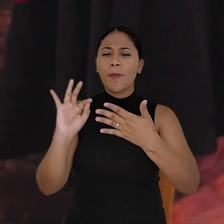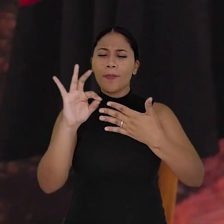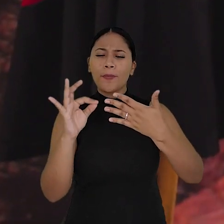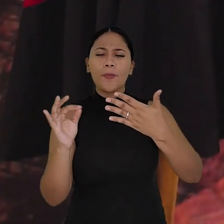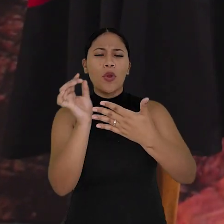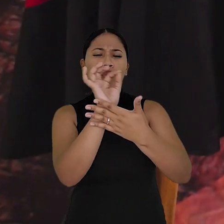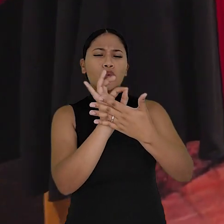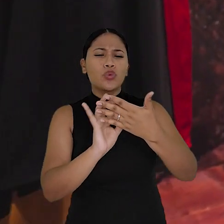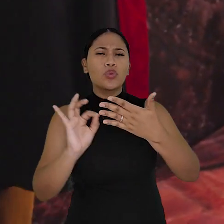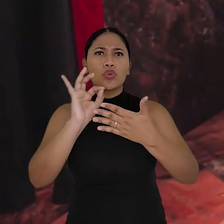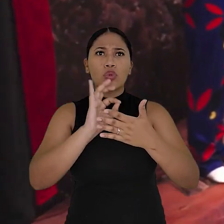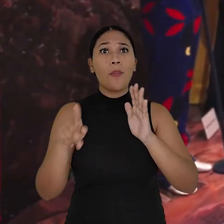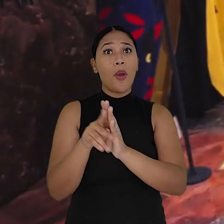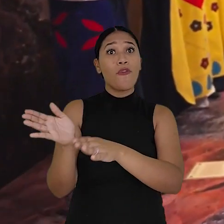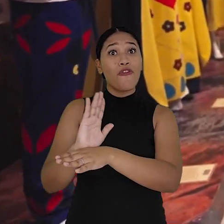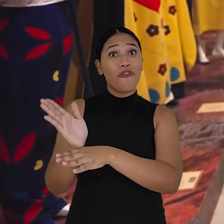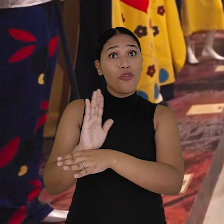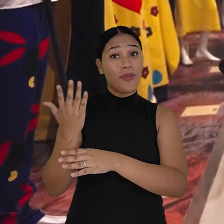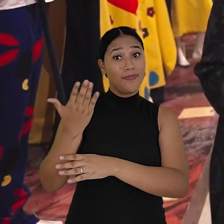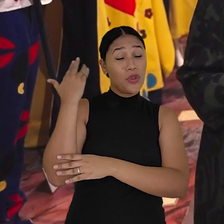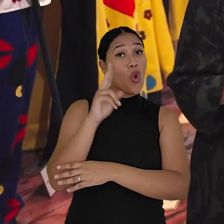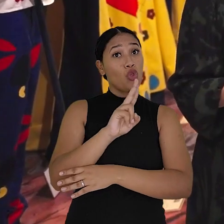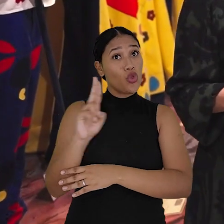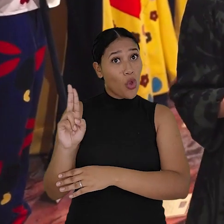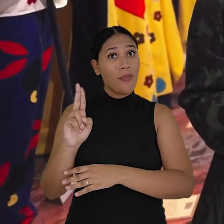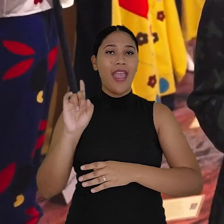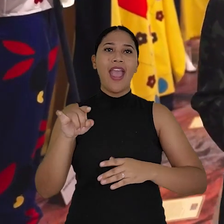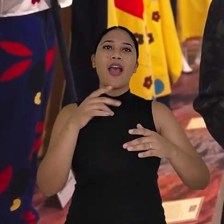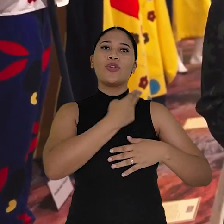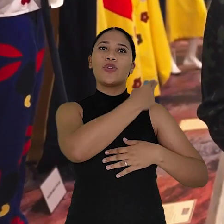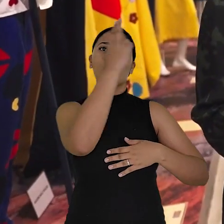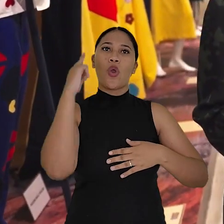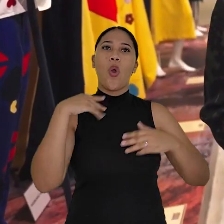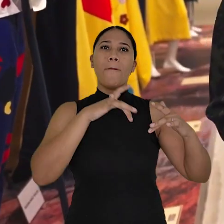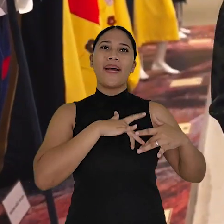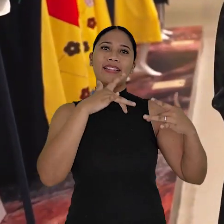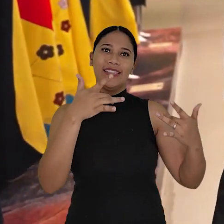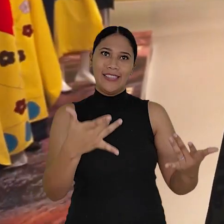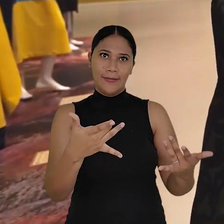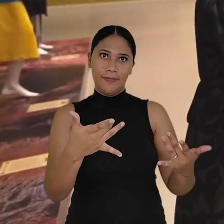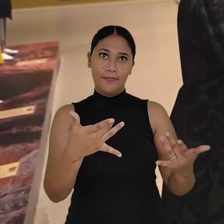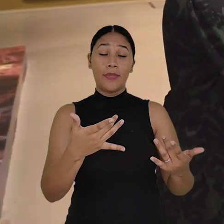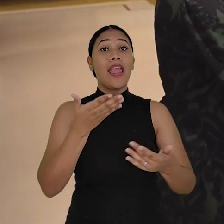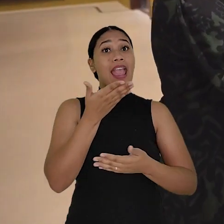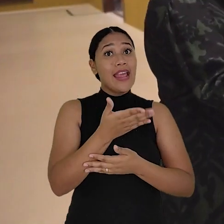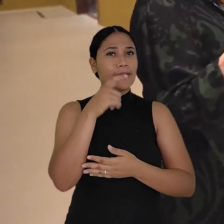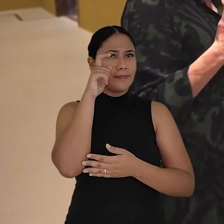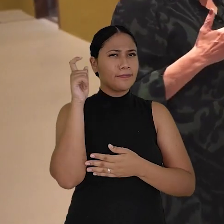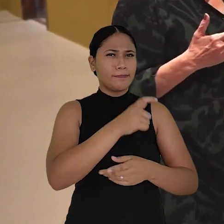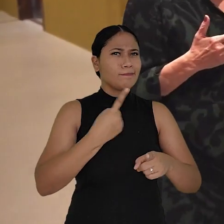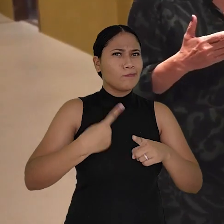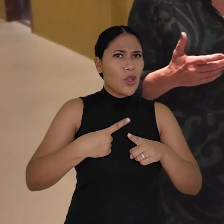do Alto da Compadecida, que é esse filme que se chamava A Compadecida, tá? E o